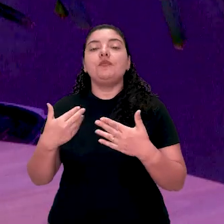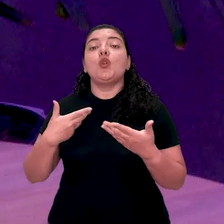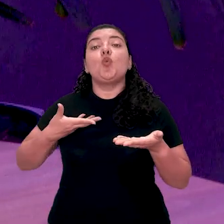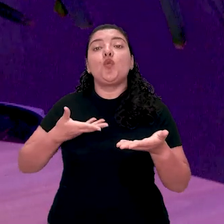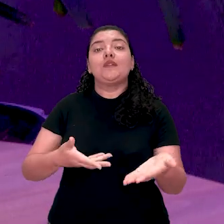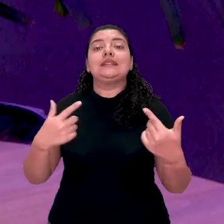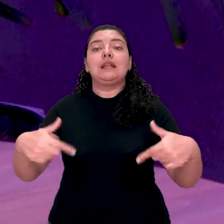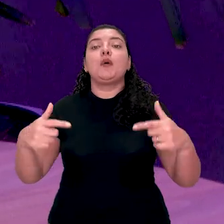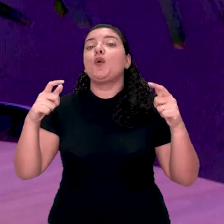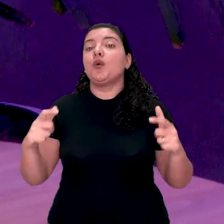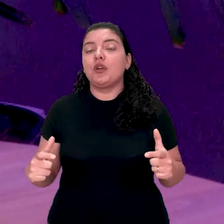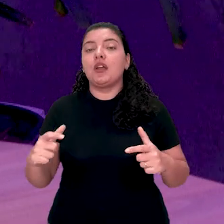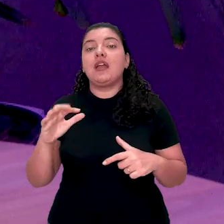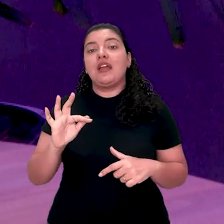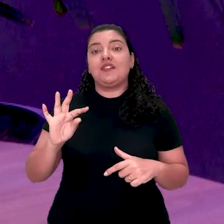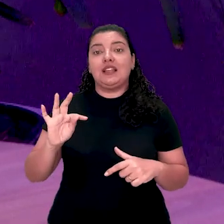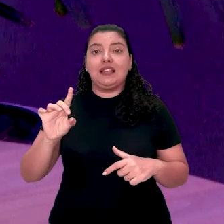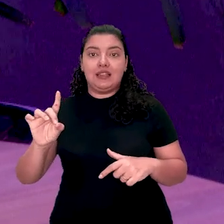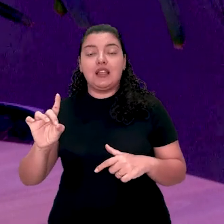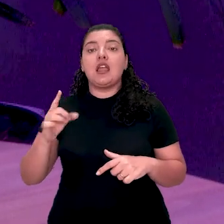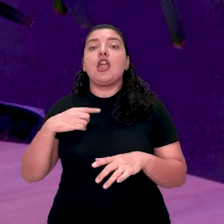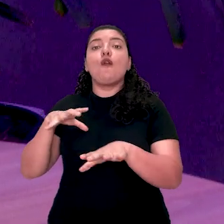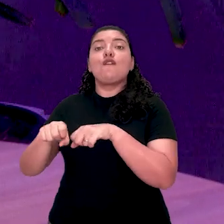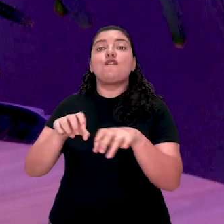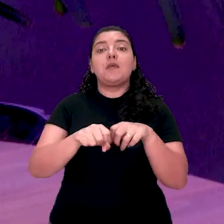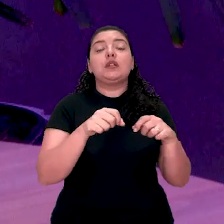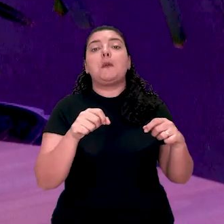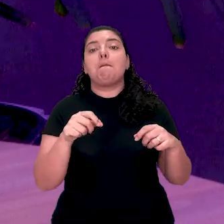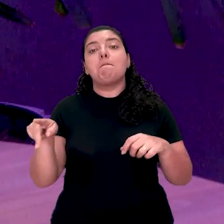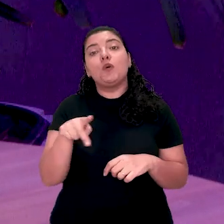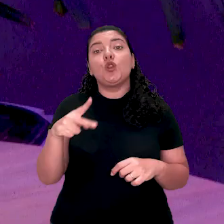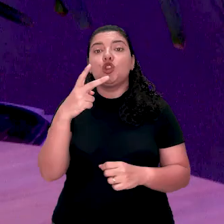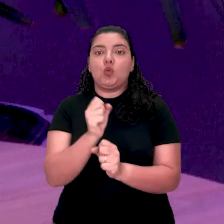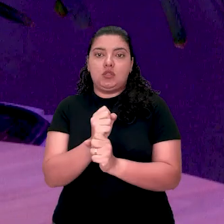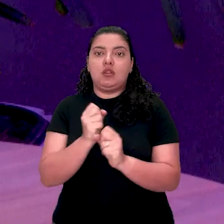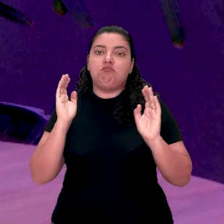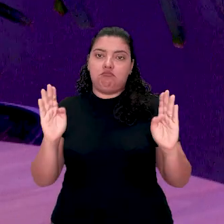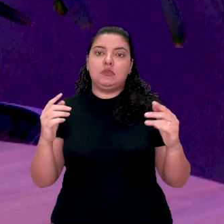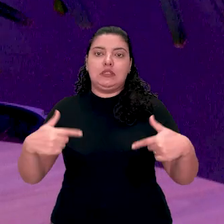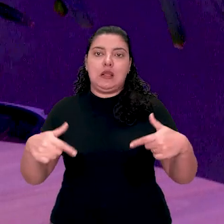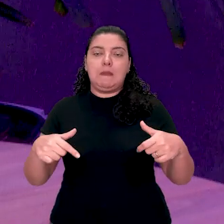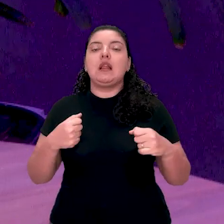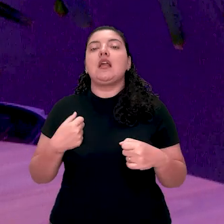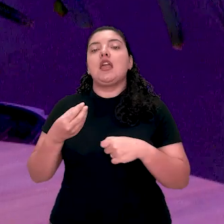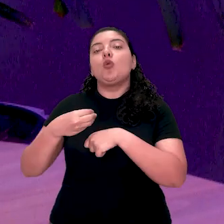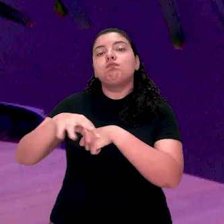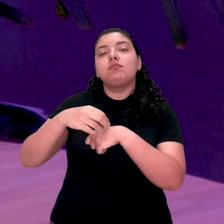depois eu fui convidada para trabalhar na FTD como formadora de professores. Trabalhei 2 anos na FTD como